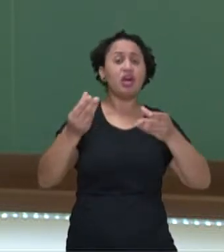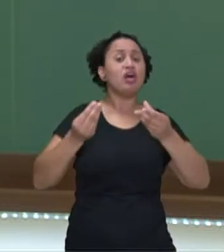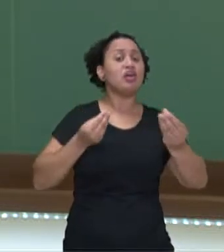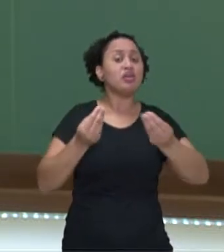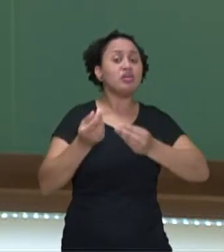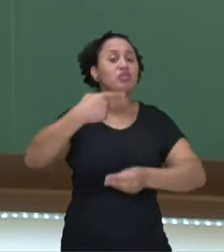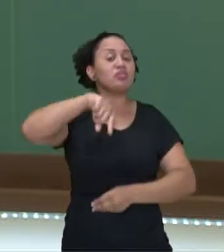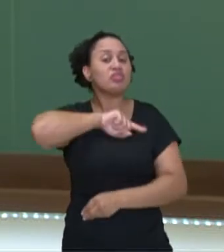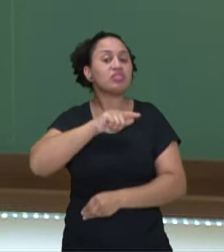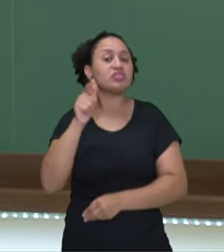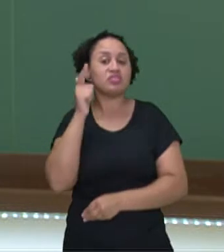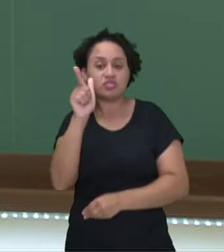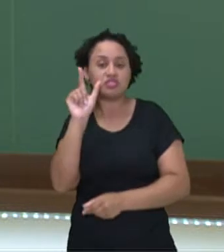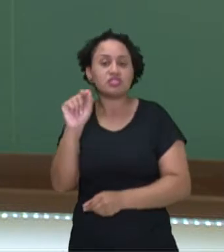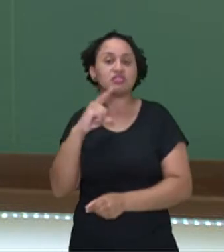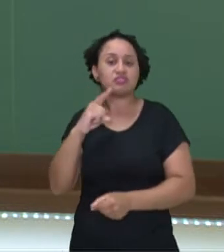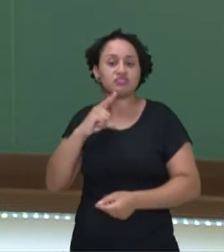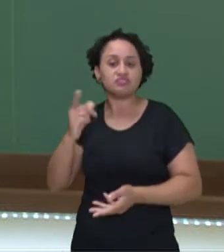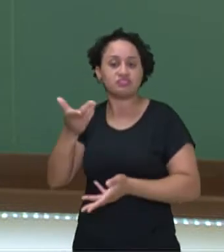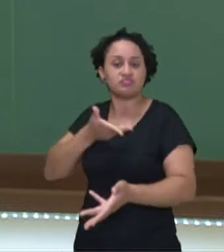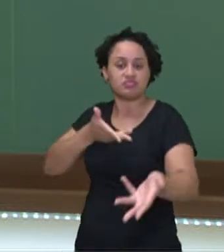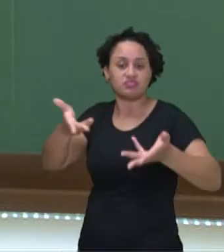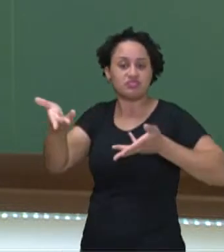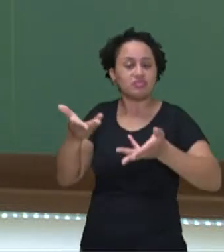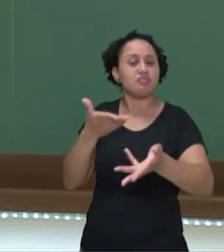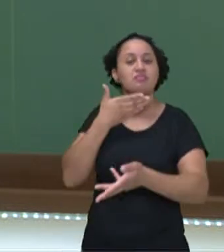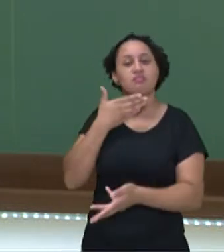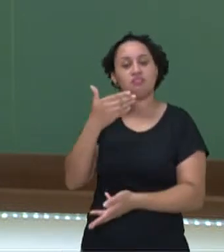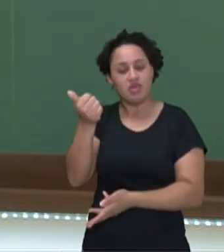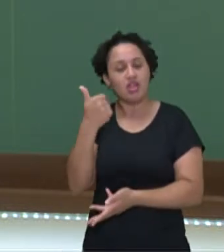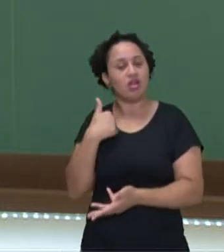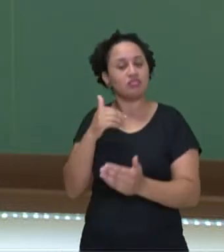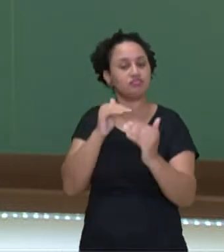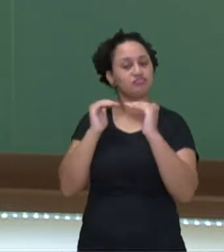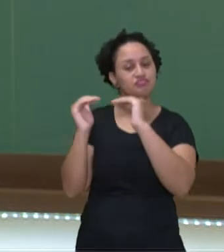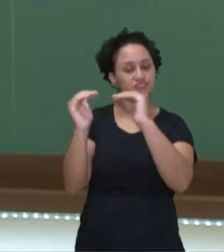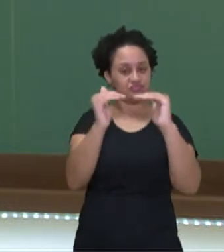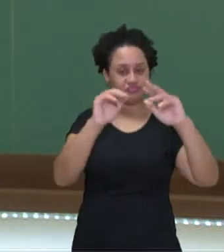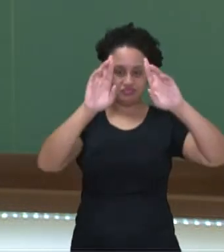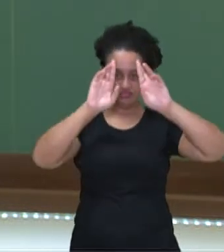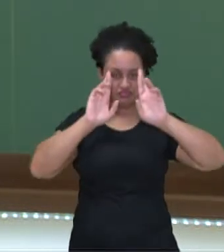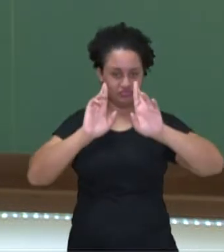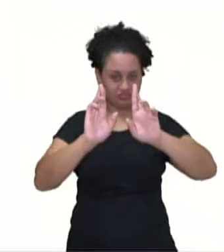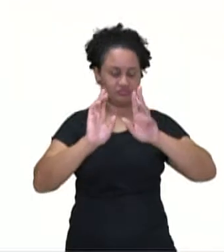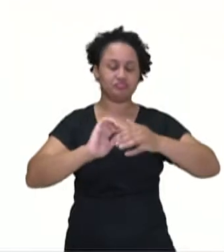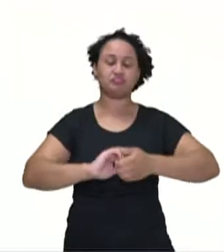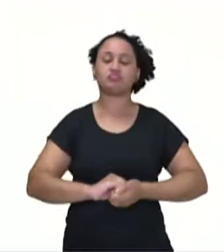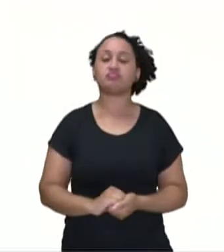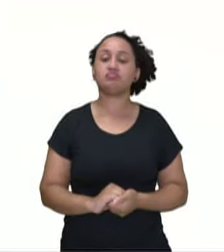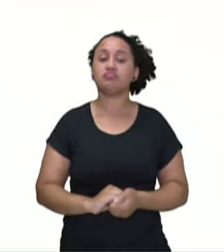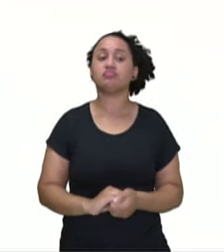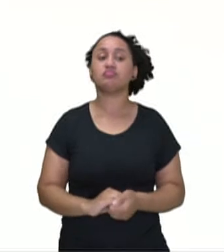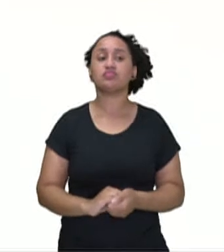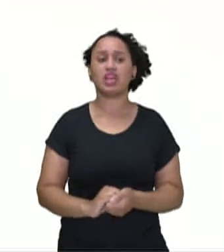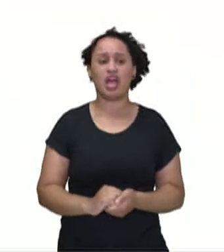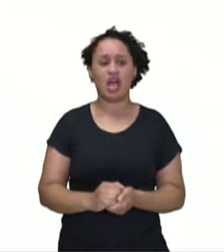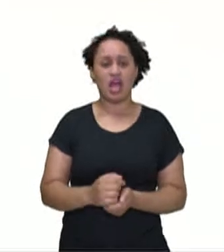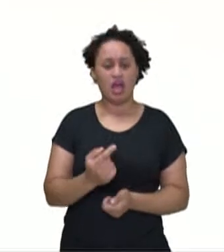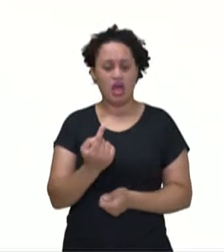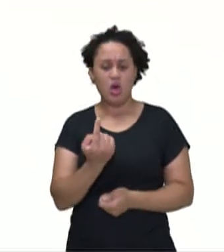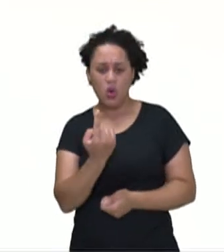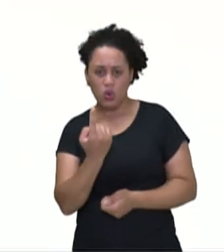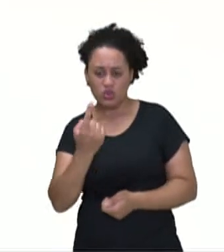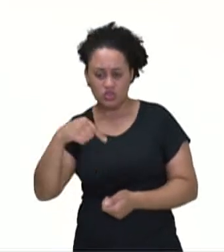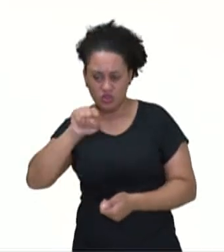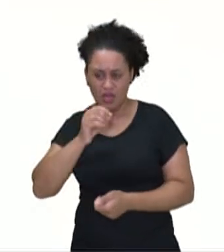ter uma convivência melhor, mais harmônica, mais respeitosa. Nenhum de nós é tão bom quanto